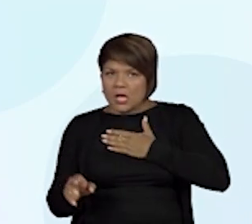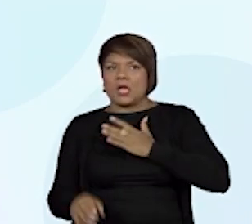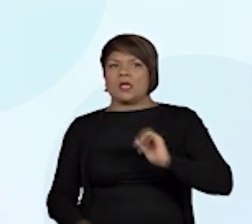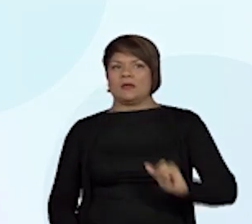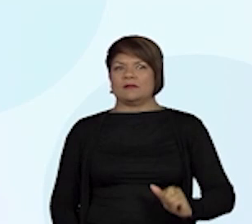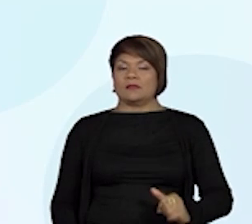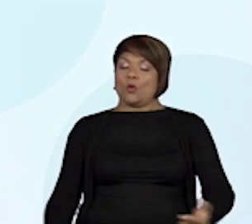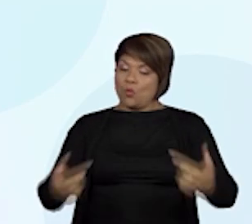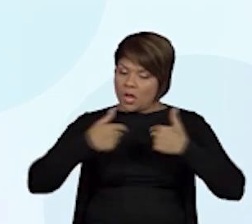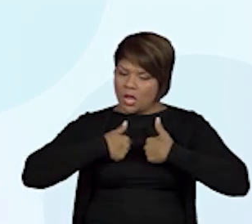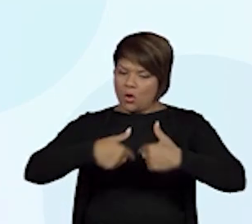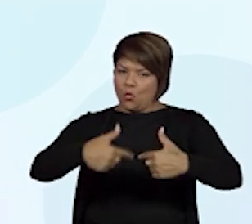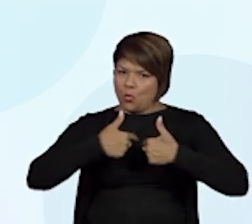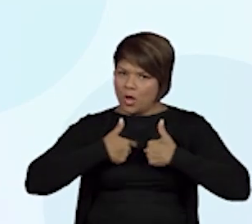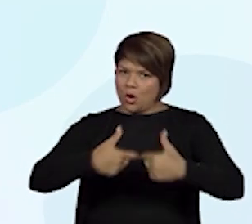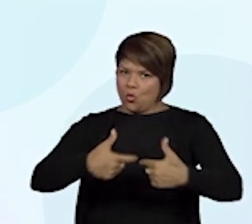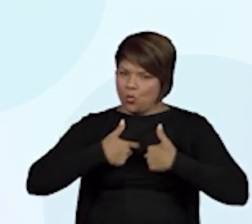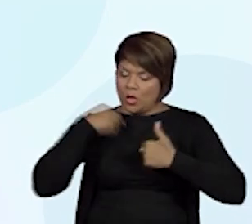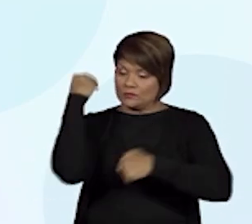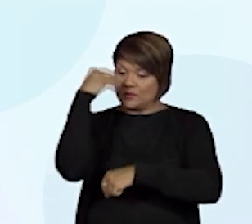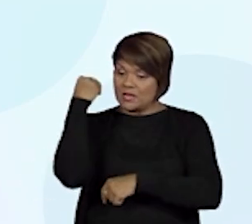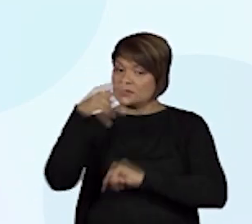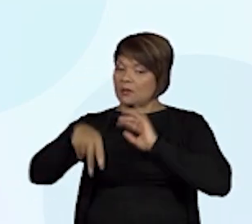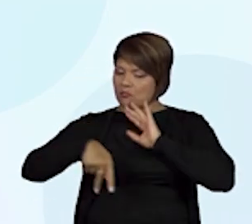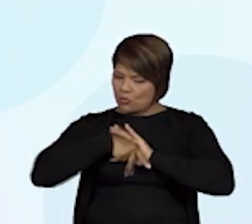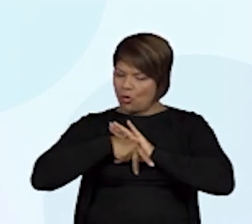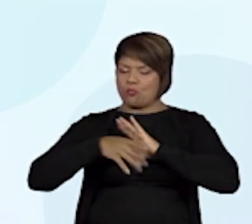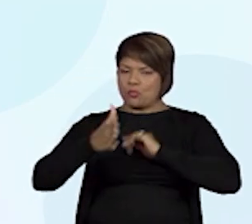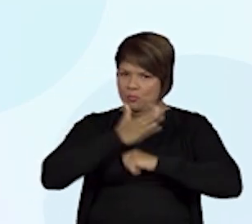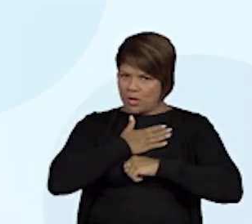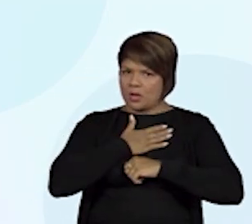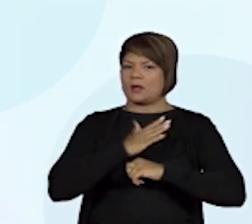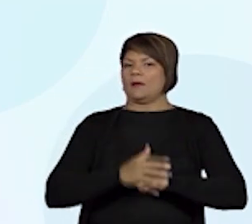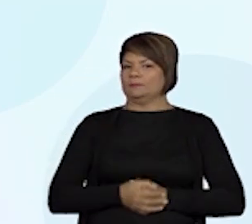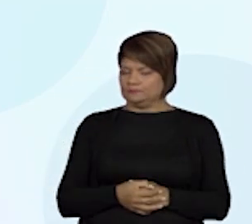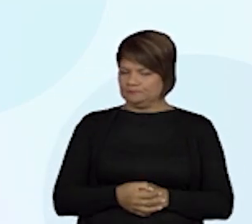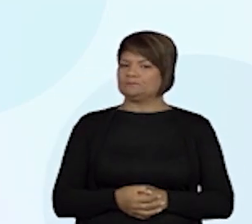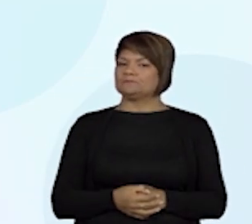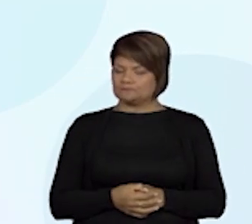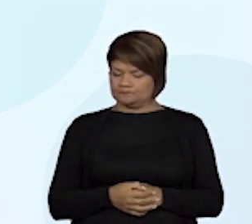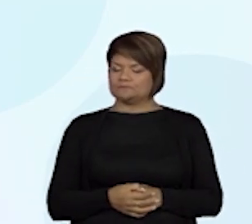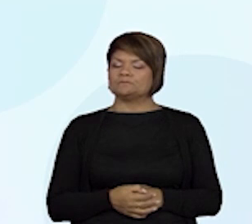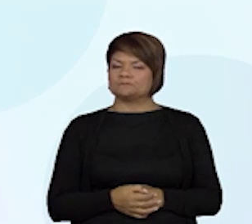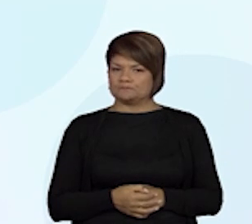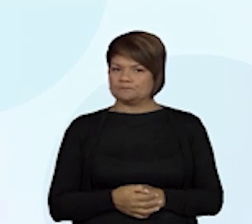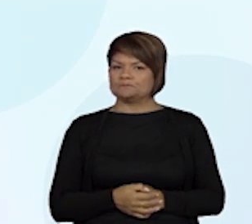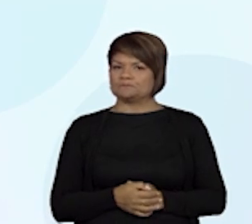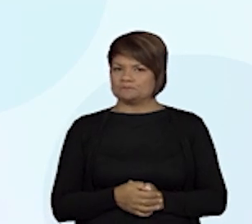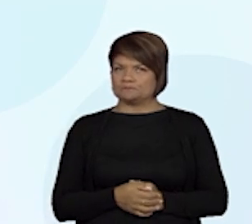Então dá para saber que ela está falando de uma experiência dela, não é, professora? Sim, quando eu uso